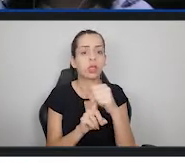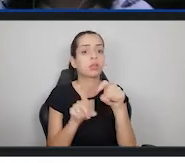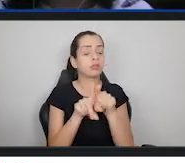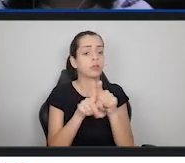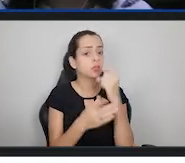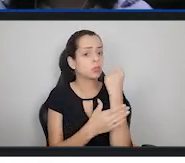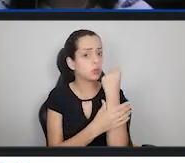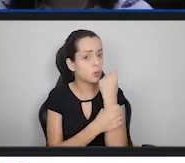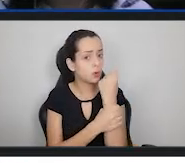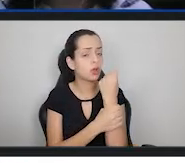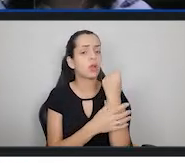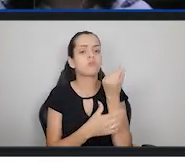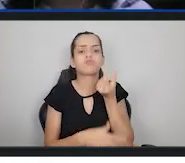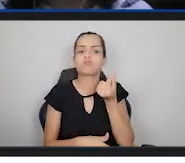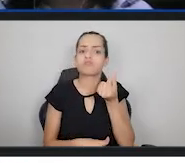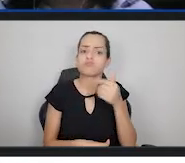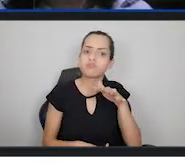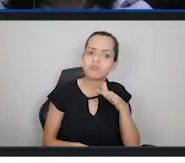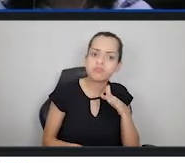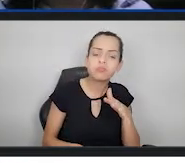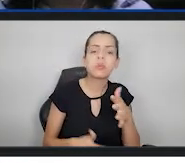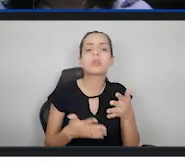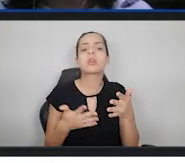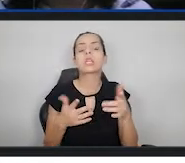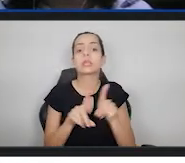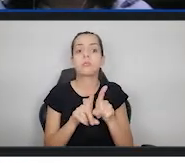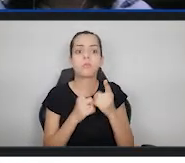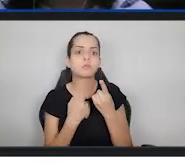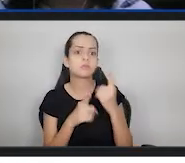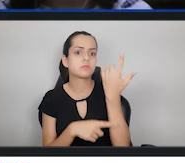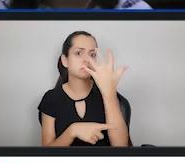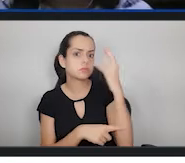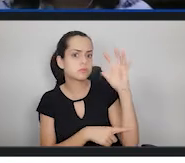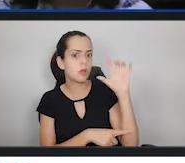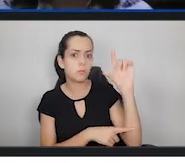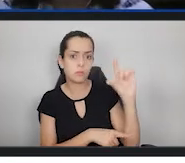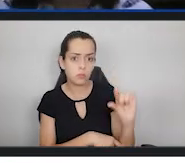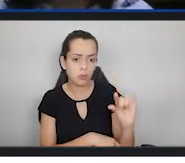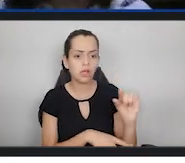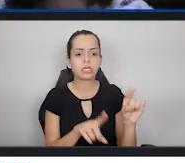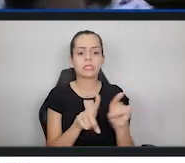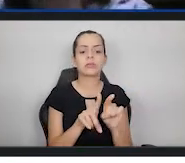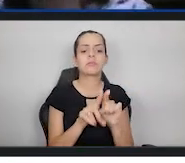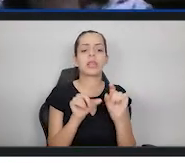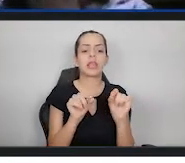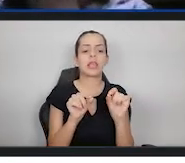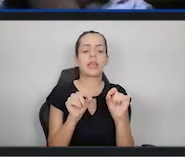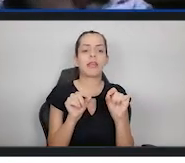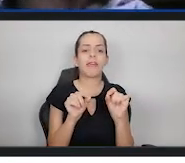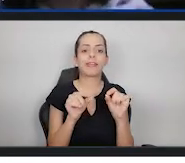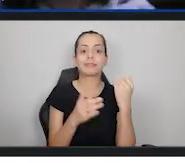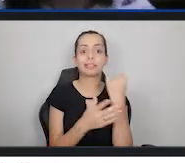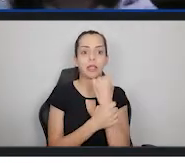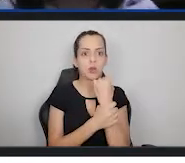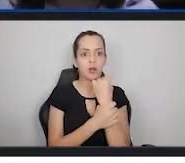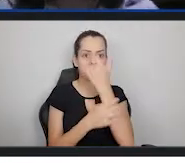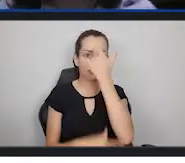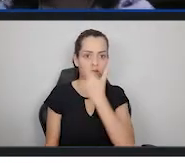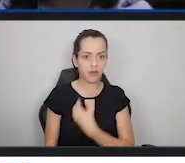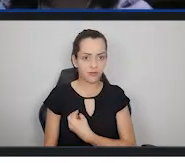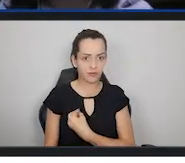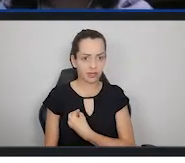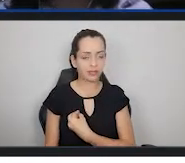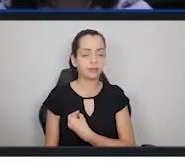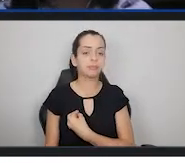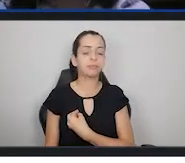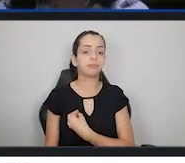disponibilidade, segurança, custo, que tenham um impacto ambiental pequeno e um máximo de segurança pessoal. É necessário que